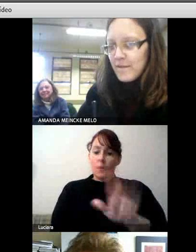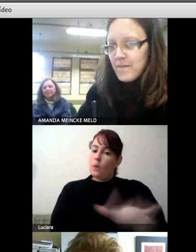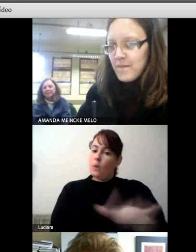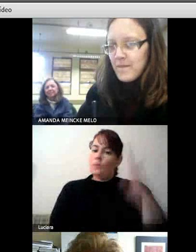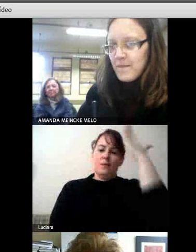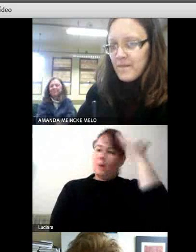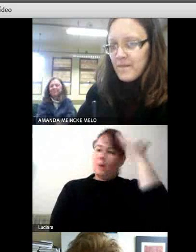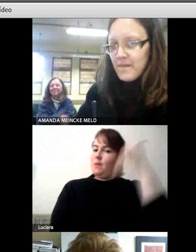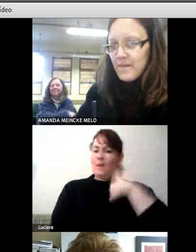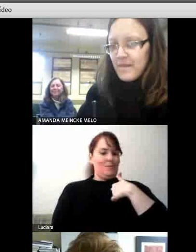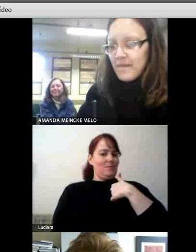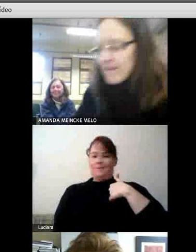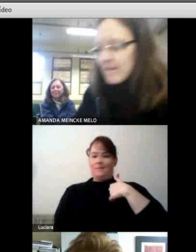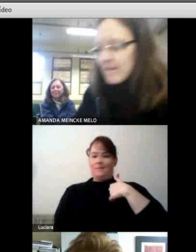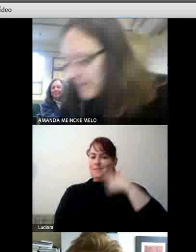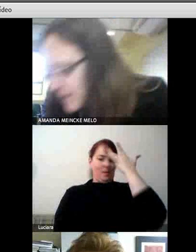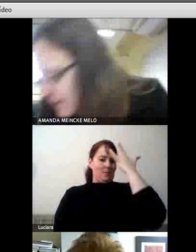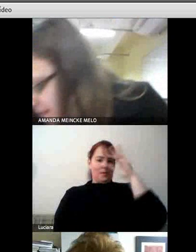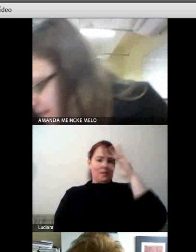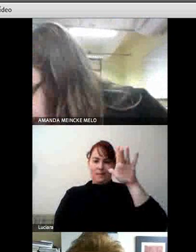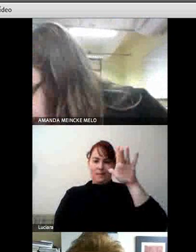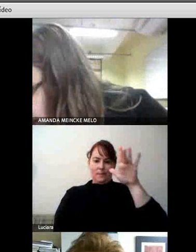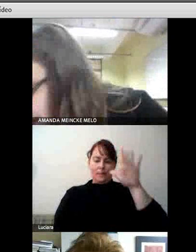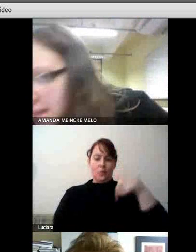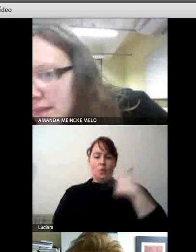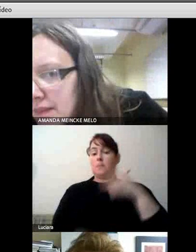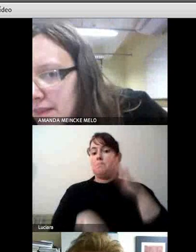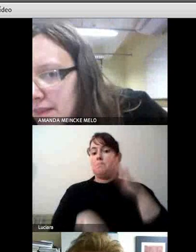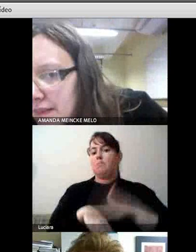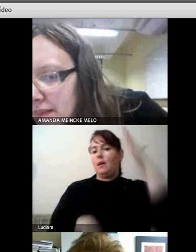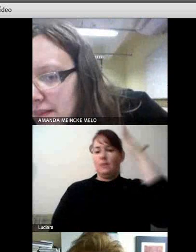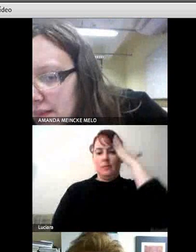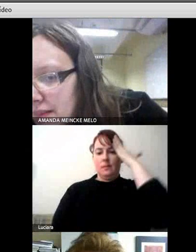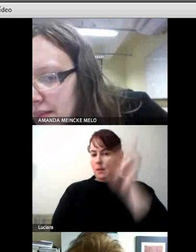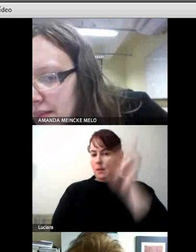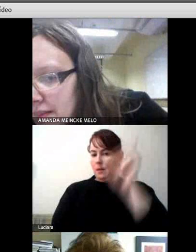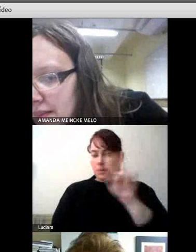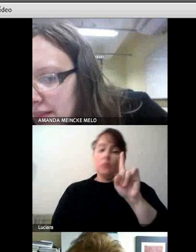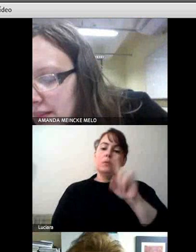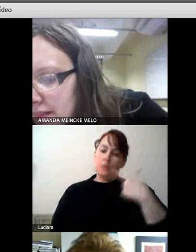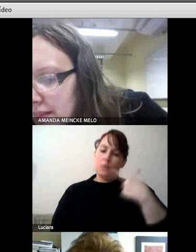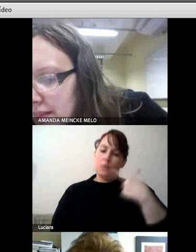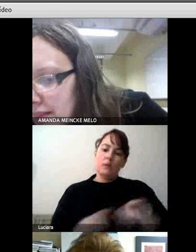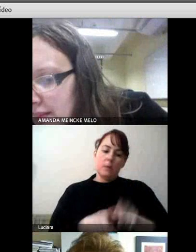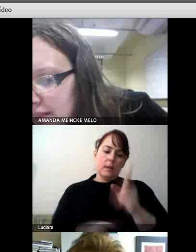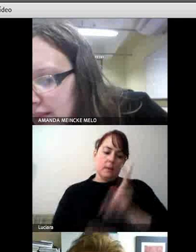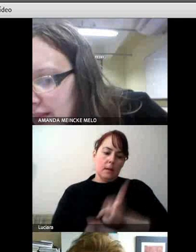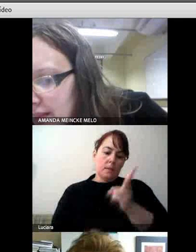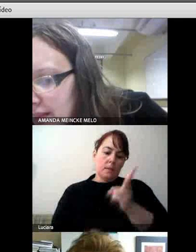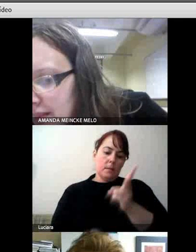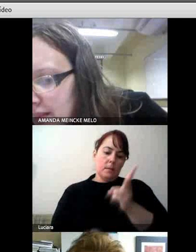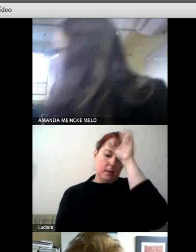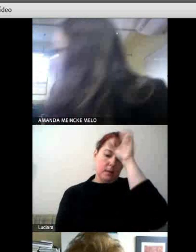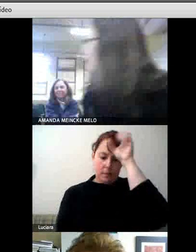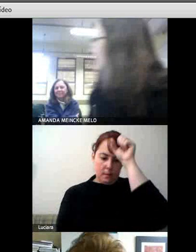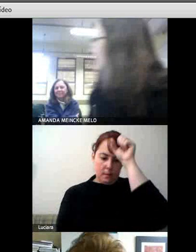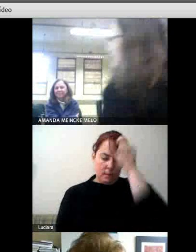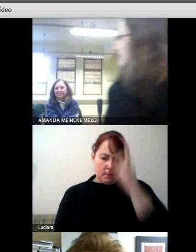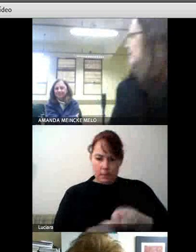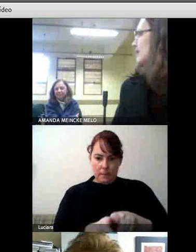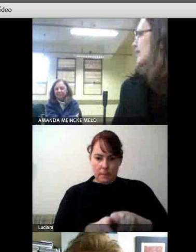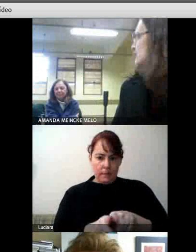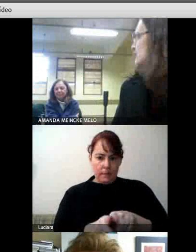Skype. E ela tinha medo, não queria... Eu disse: como aí, está usando para os alunos aprenderem matemática? Ah, já descobri